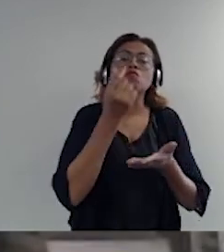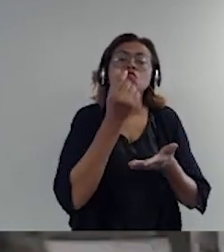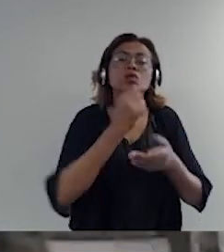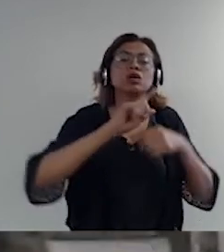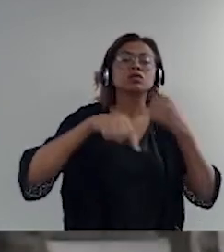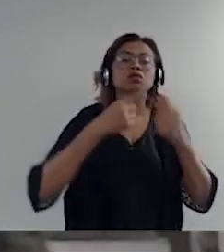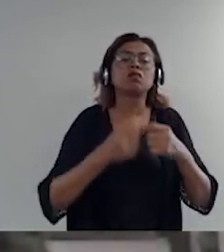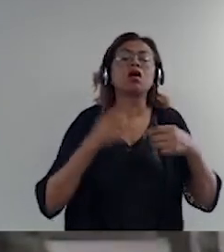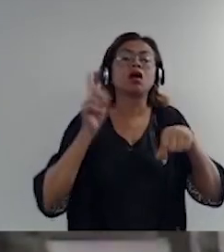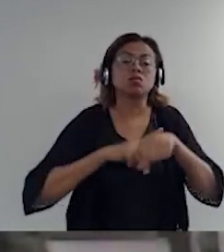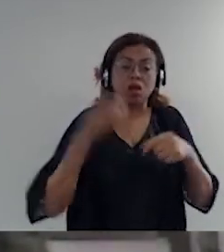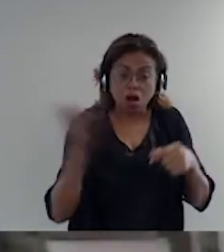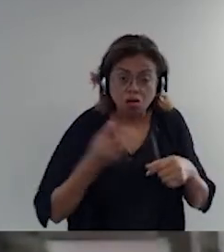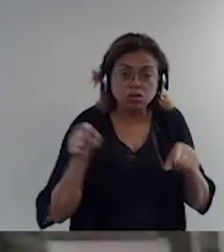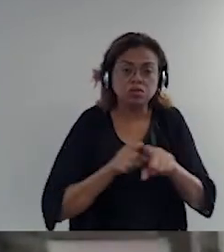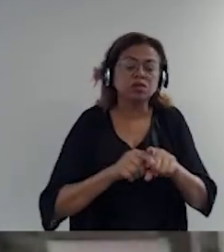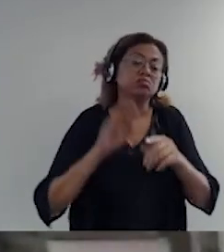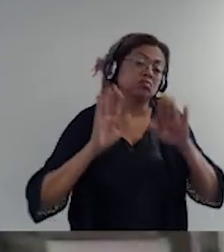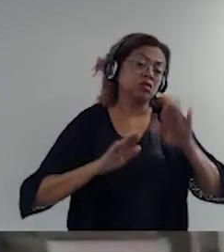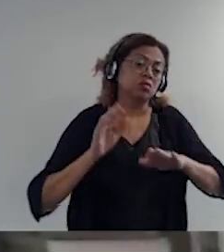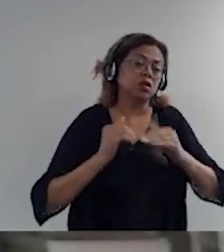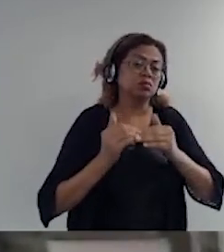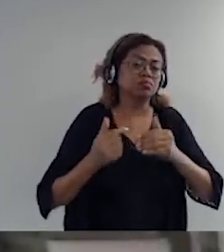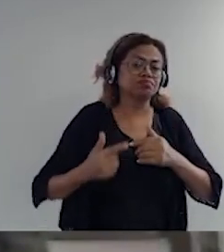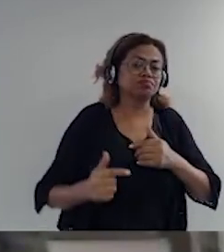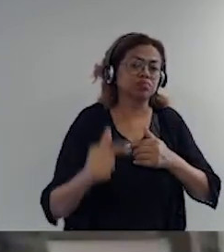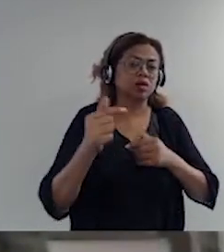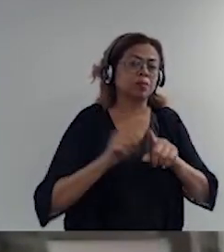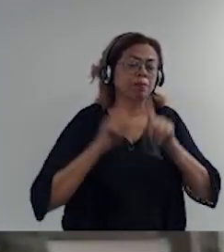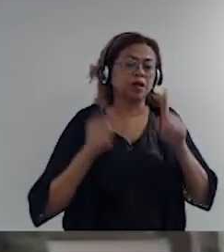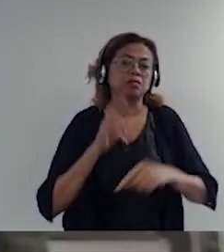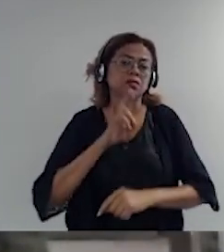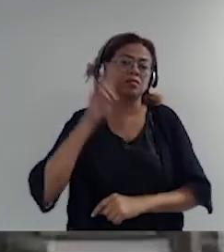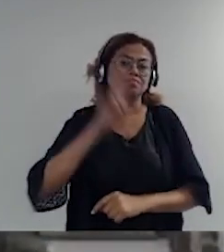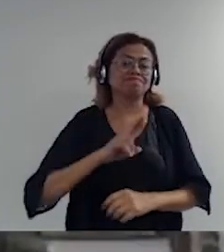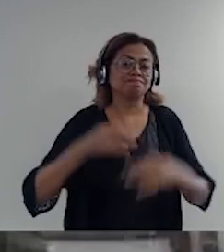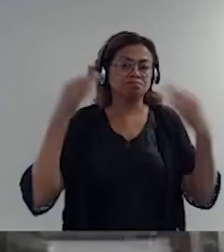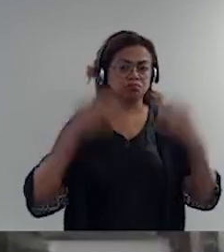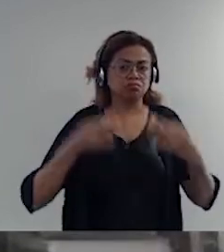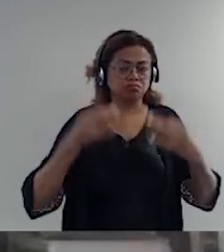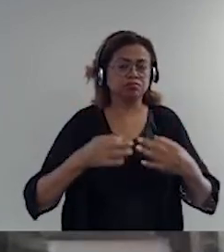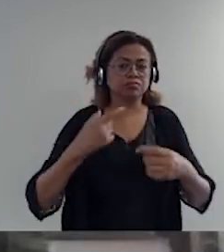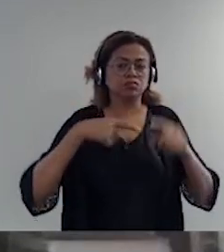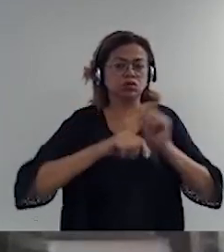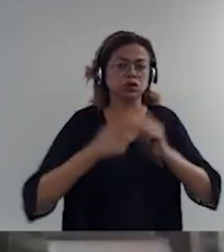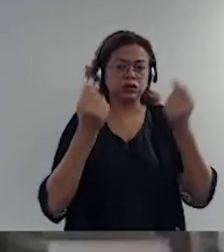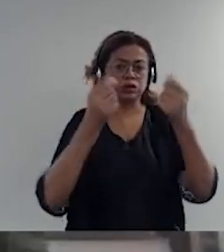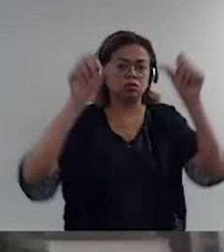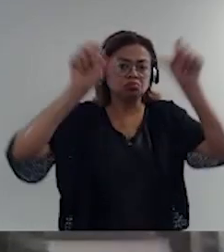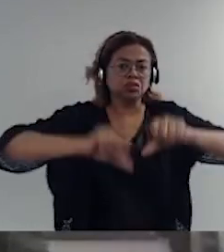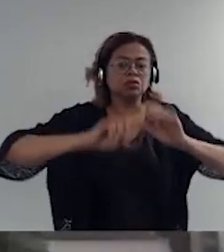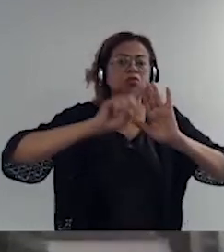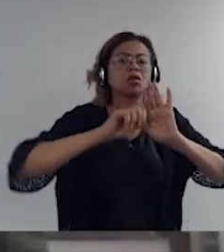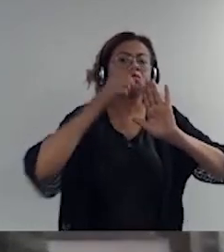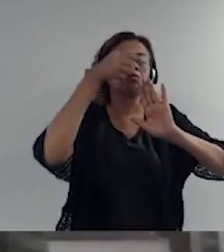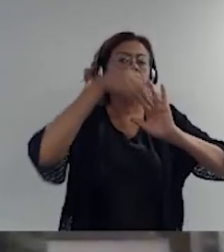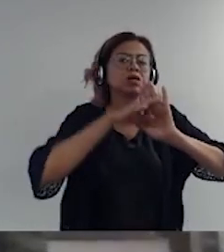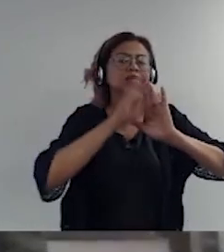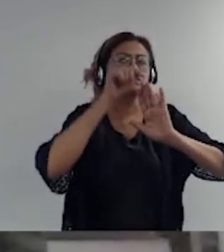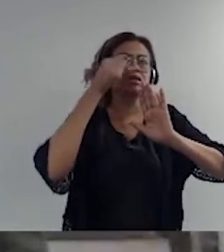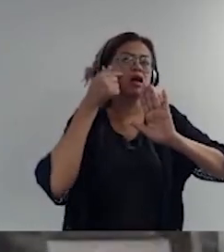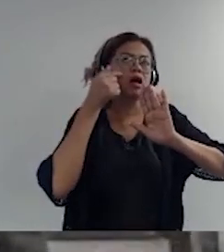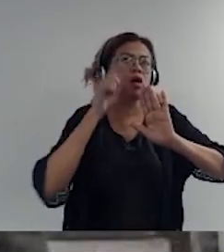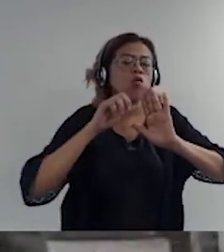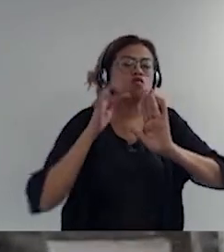efeito de determinação dos resultados financeiros, nós não temos, com a pandemia, um desastre para projeção para o futuro. Nós temos